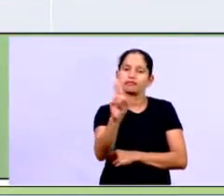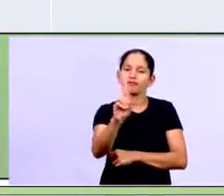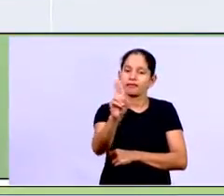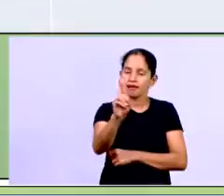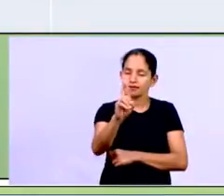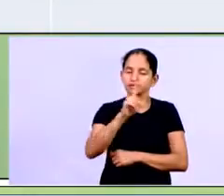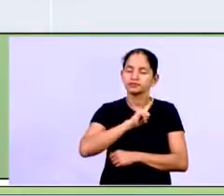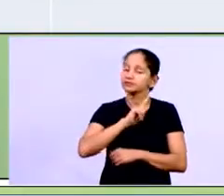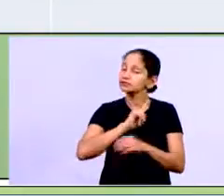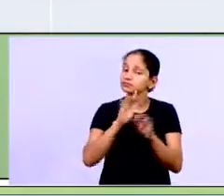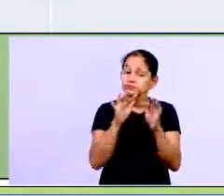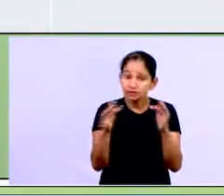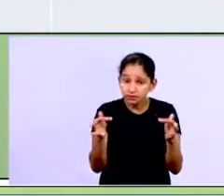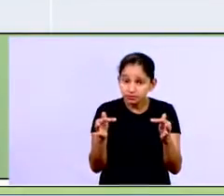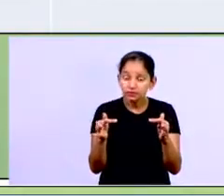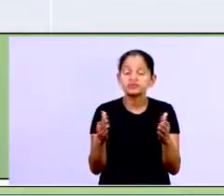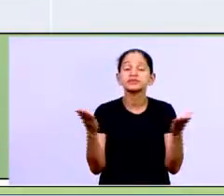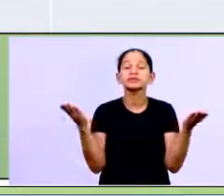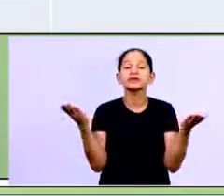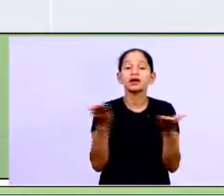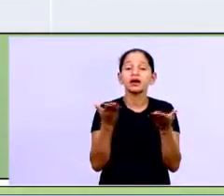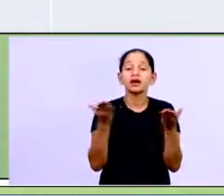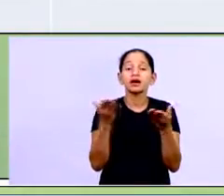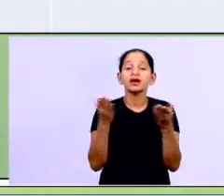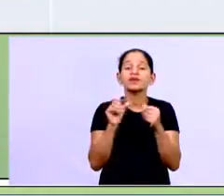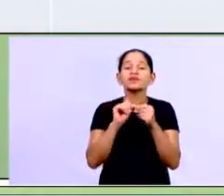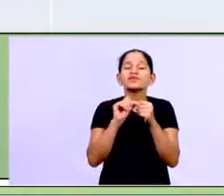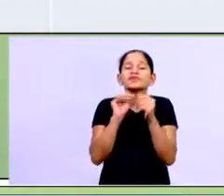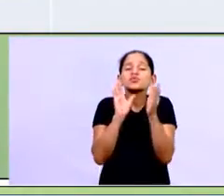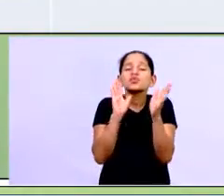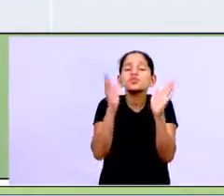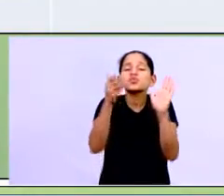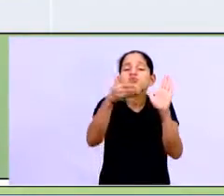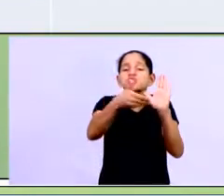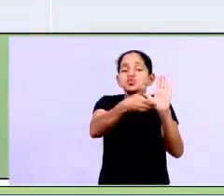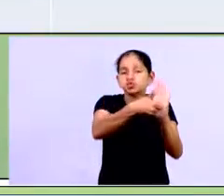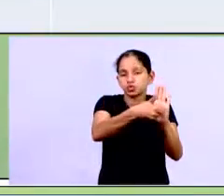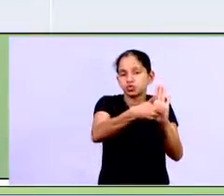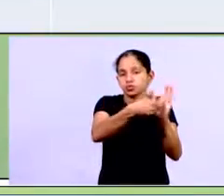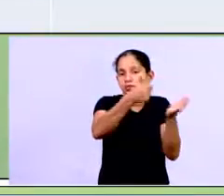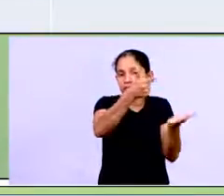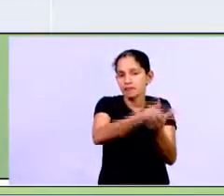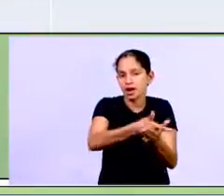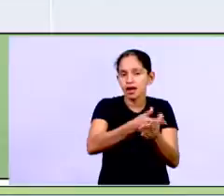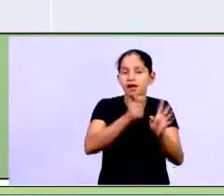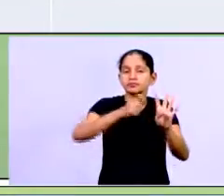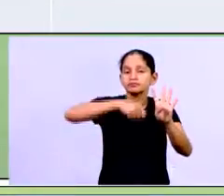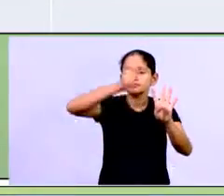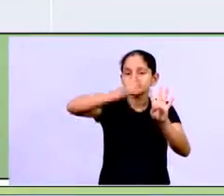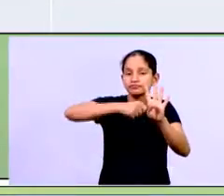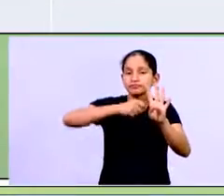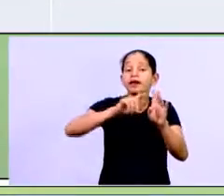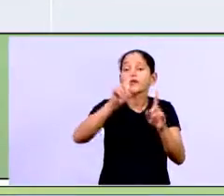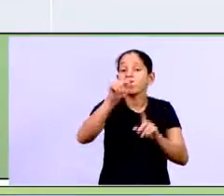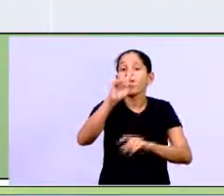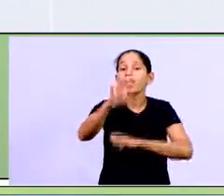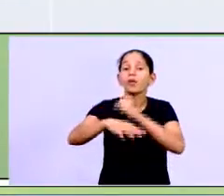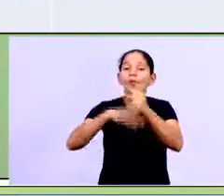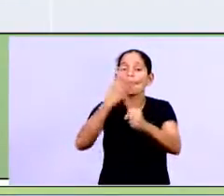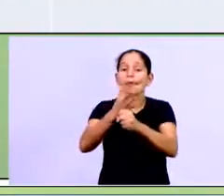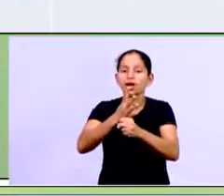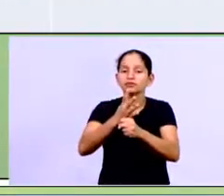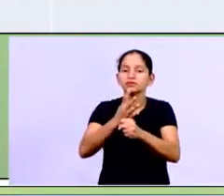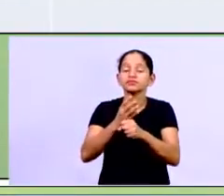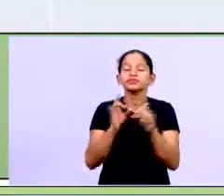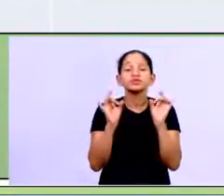esse. E agora eu vou fazer o meu último pagamento, Rafael. Quando eu vou fazer o meu último pagamento, a minha taxa de juros é